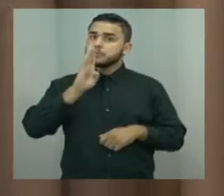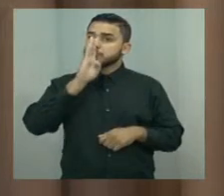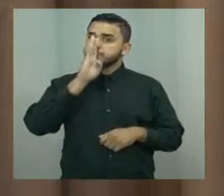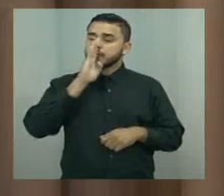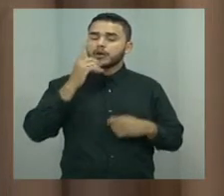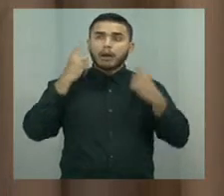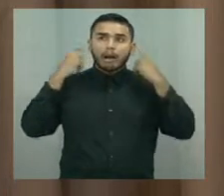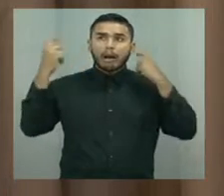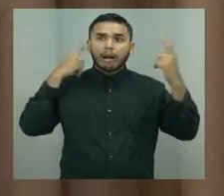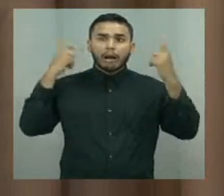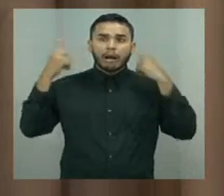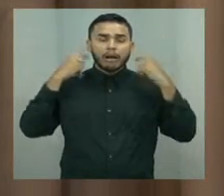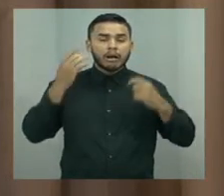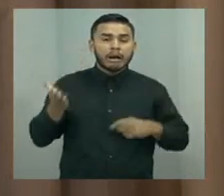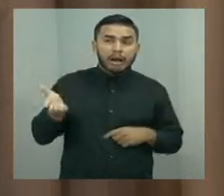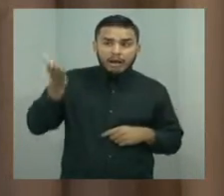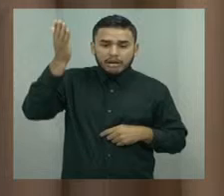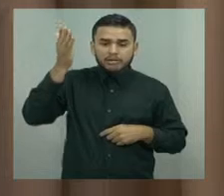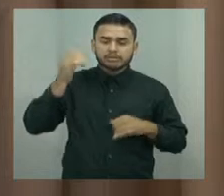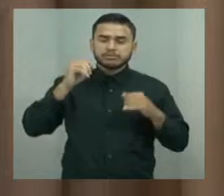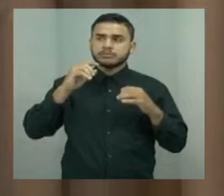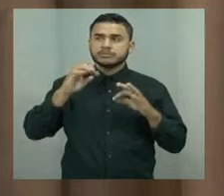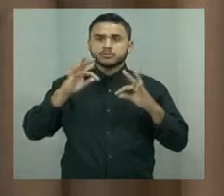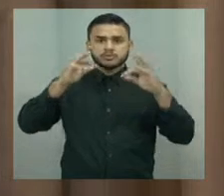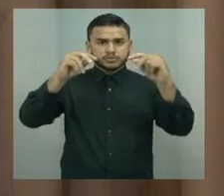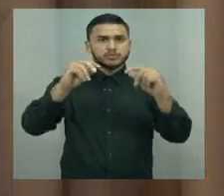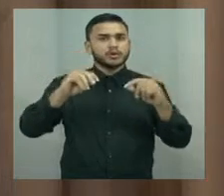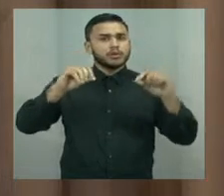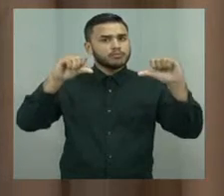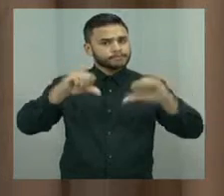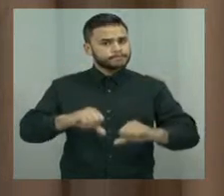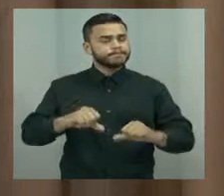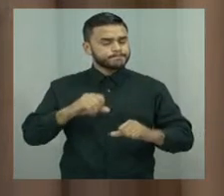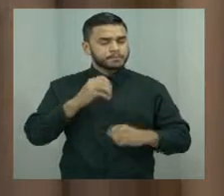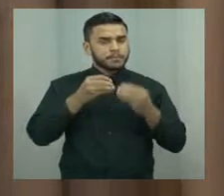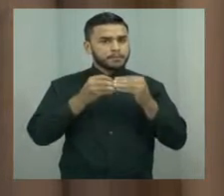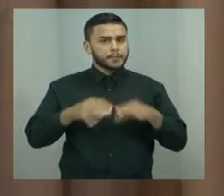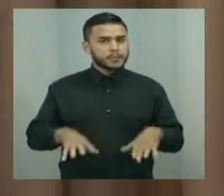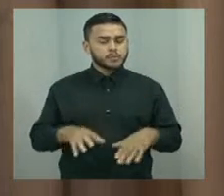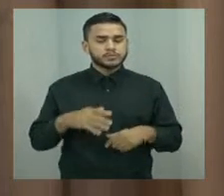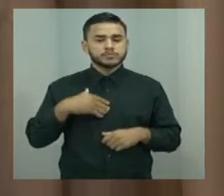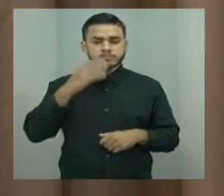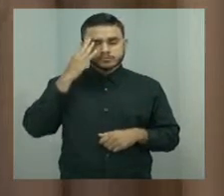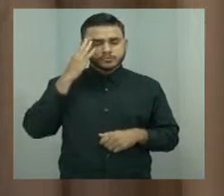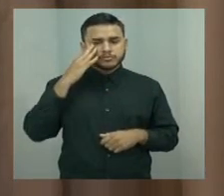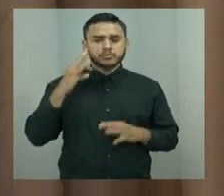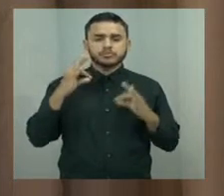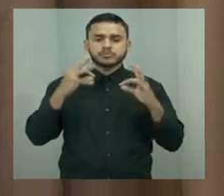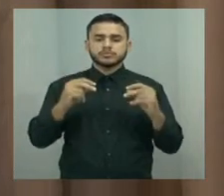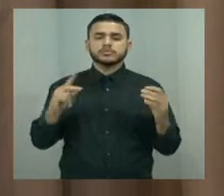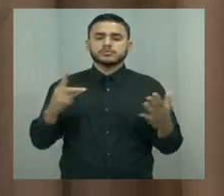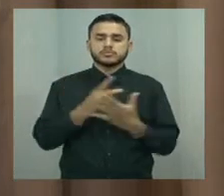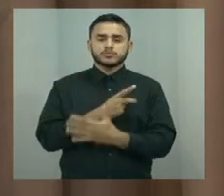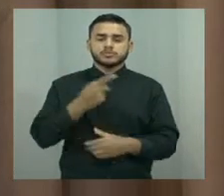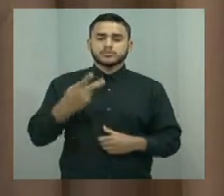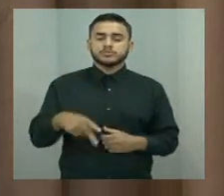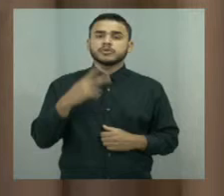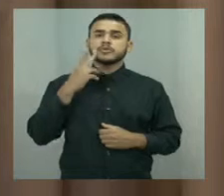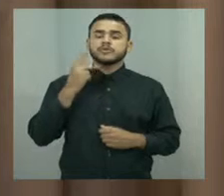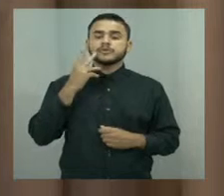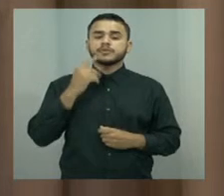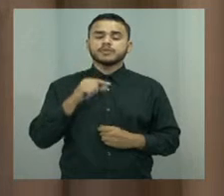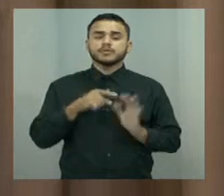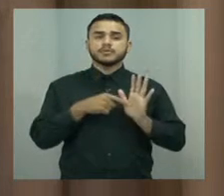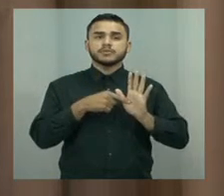uma poluição sonora ela é prejudicial? E dentro desse contexto também a gente trabalha as atividades que o município de Fortaleza, hoje